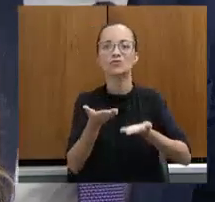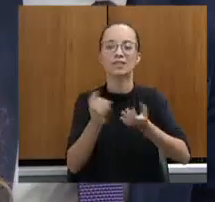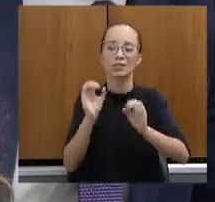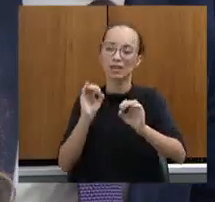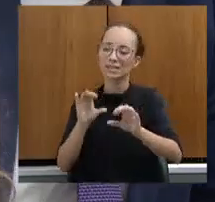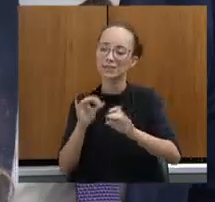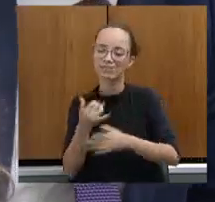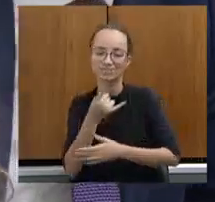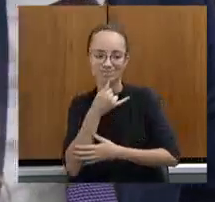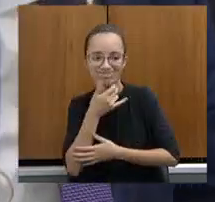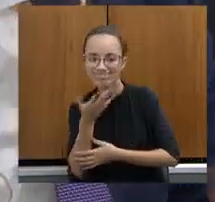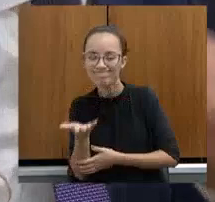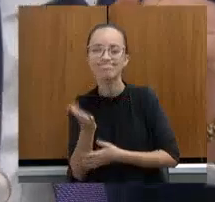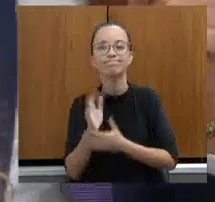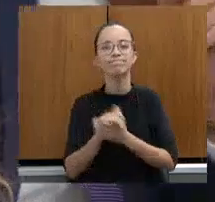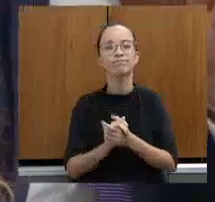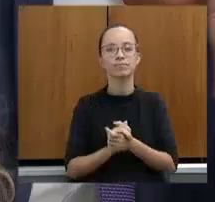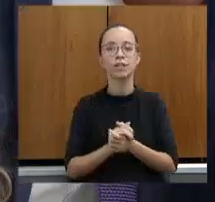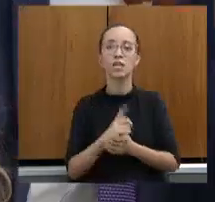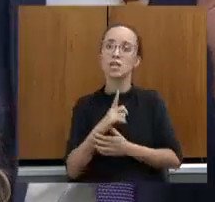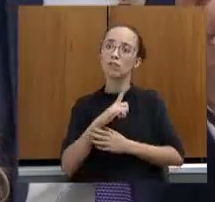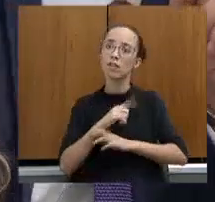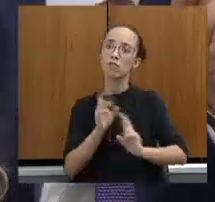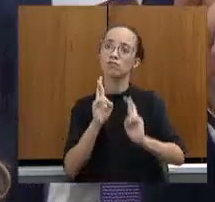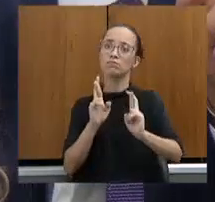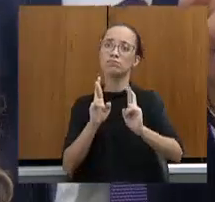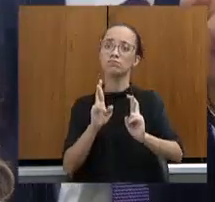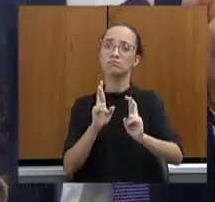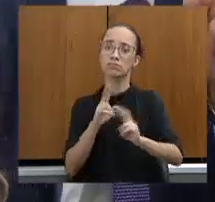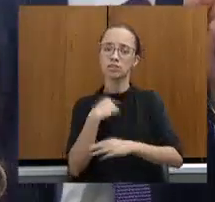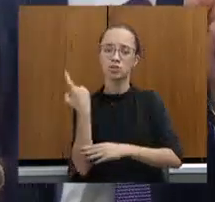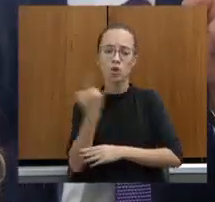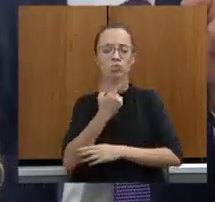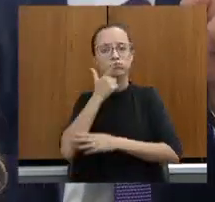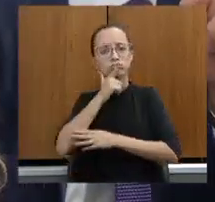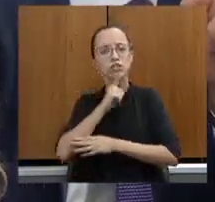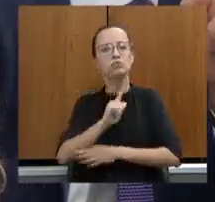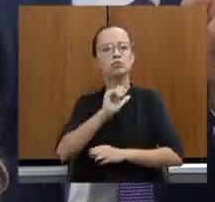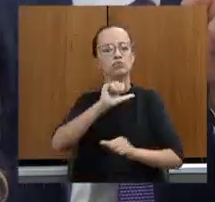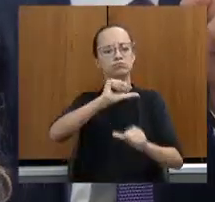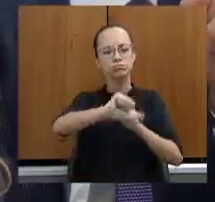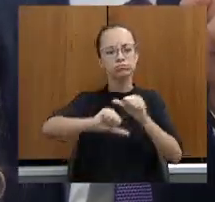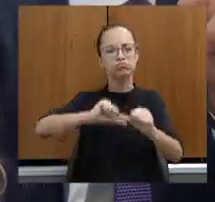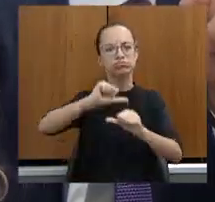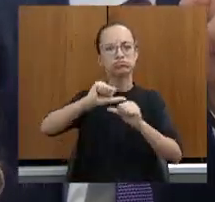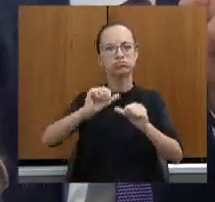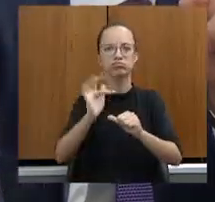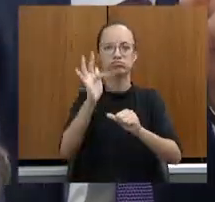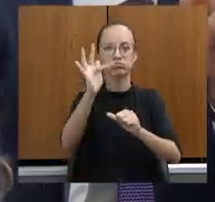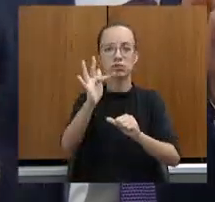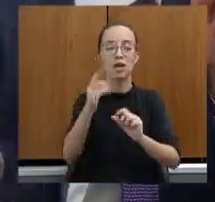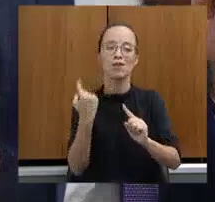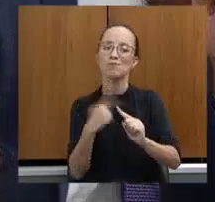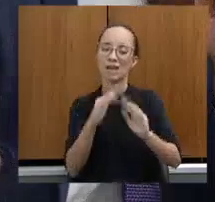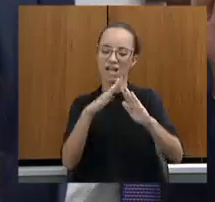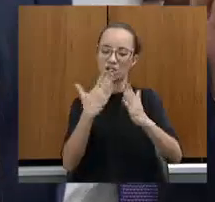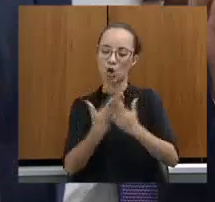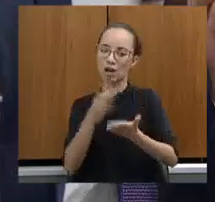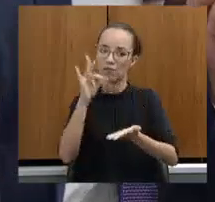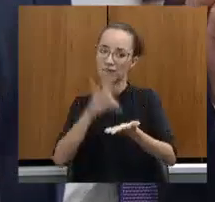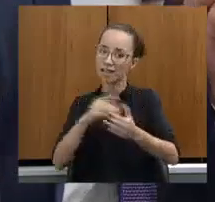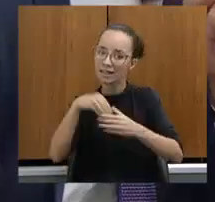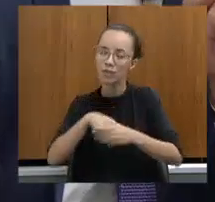e tenho esperança de que nós conseguimos alterar Essa realidade que a realidade anda a escola tá muito difícil